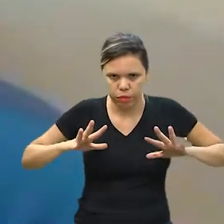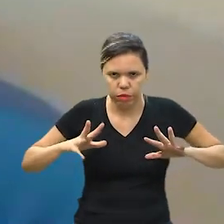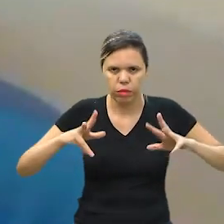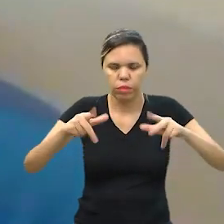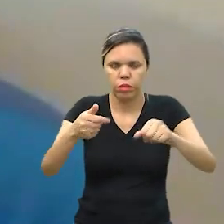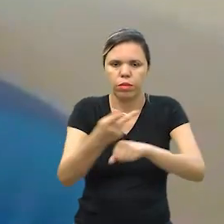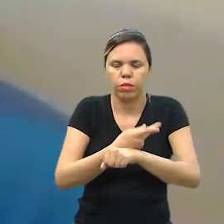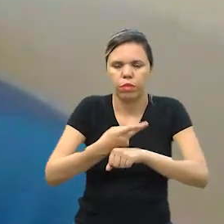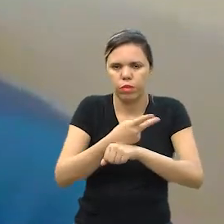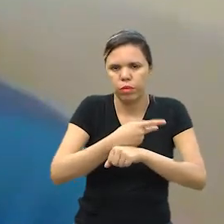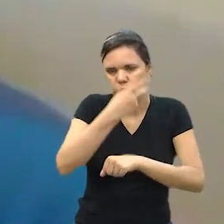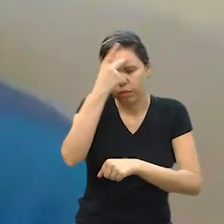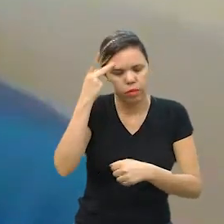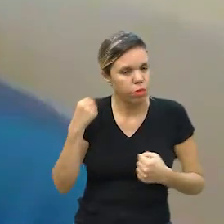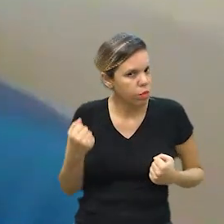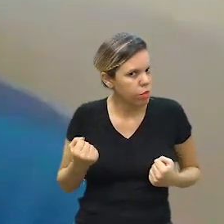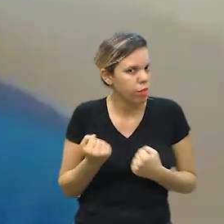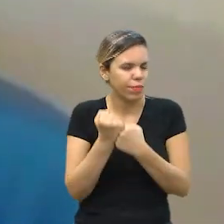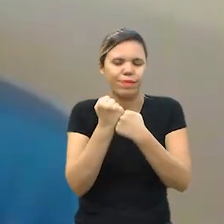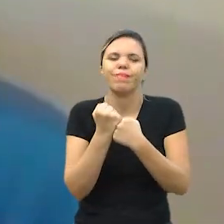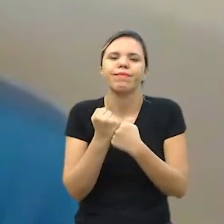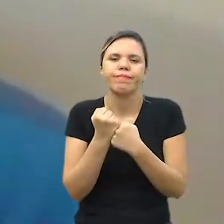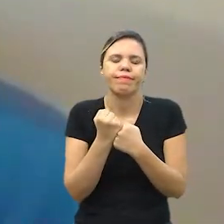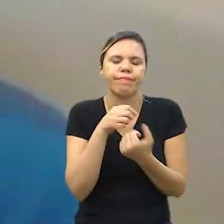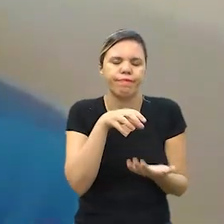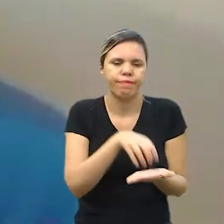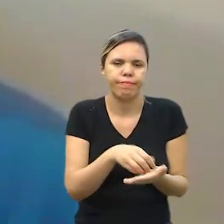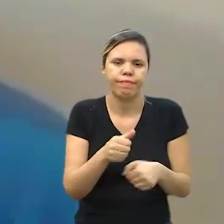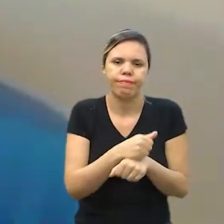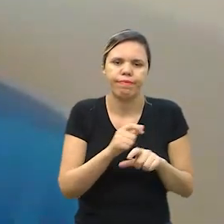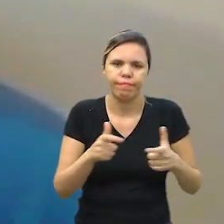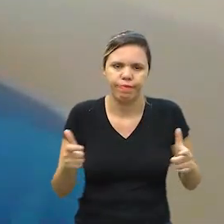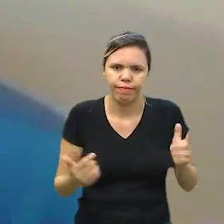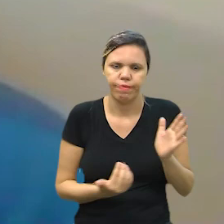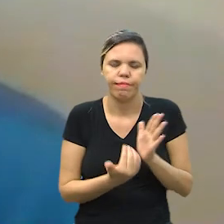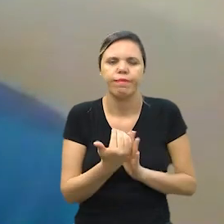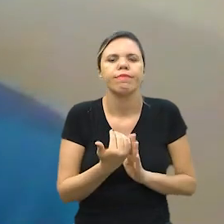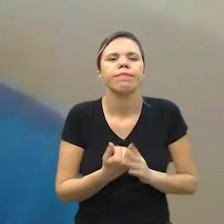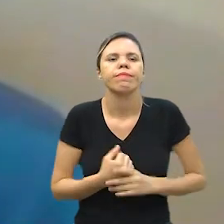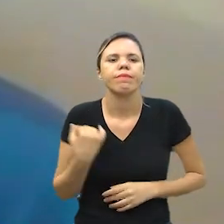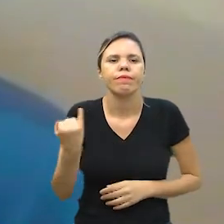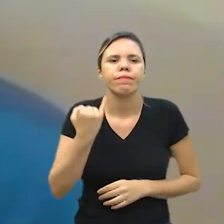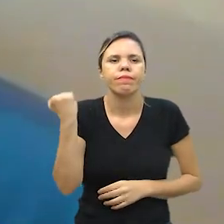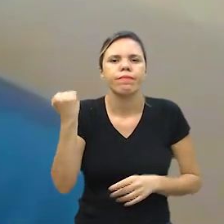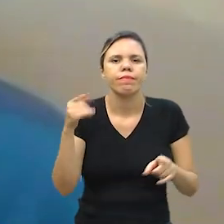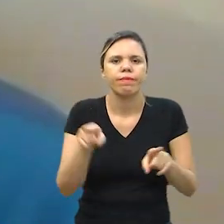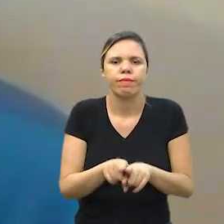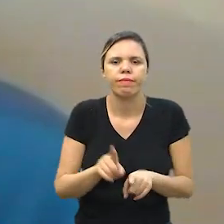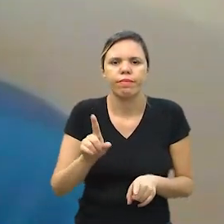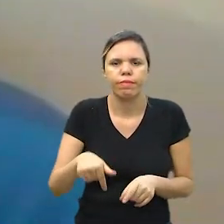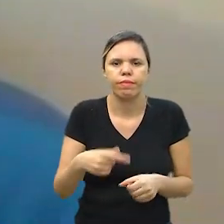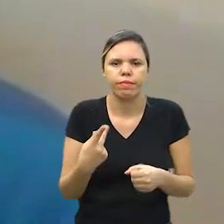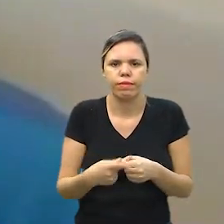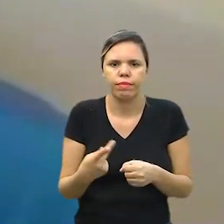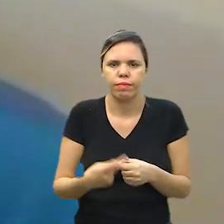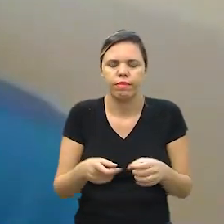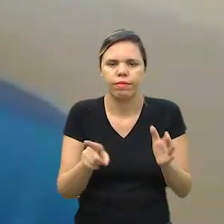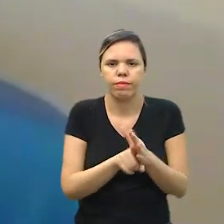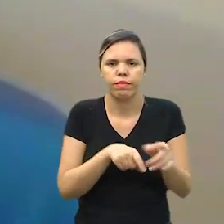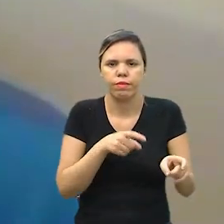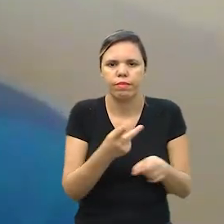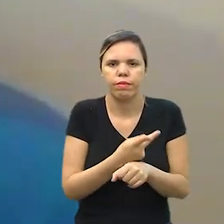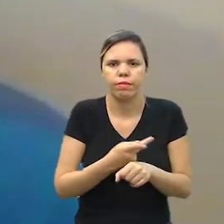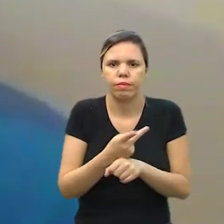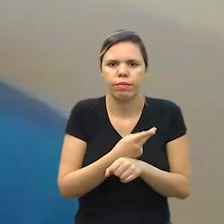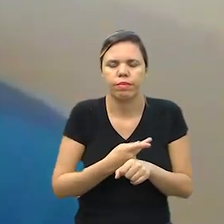de procurar pessoas que possam apoiar, né, um setor que está em ampla expansão, é importante também que esse produtor